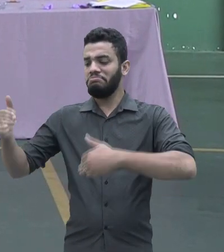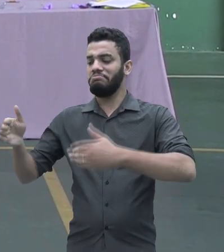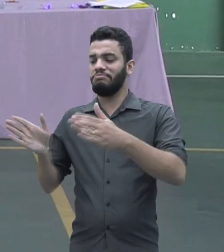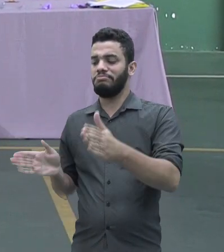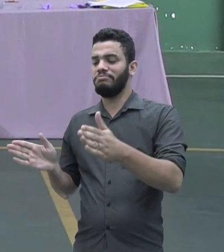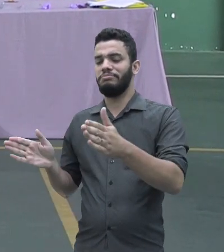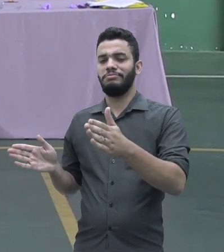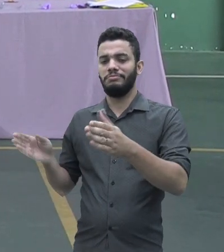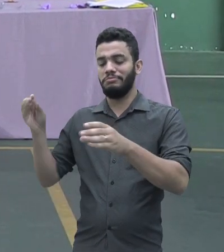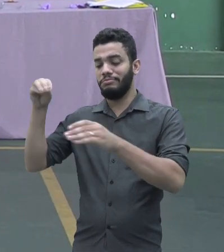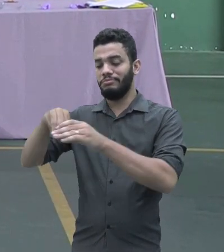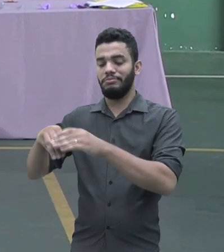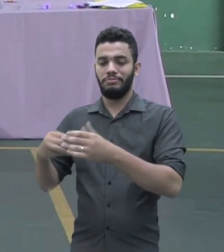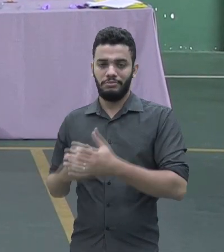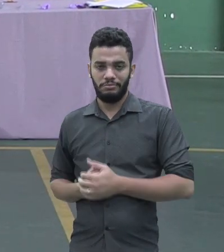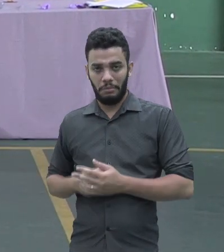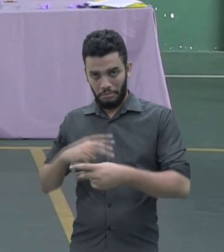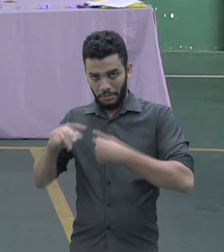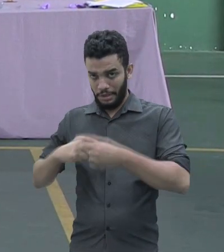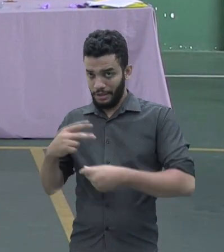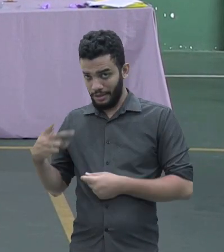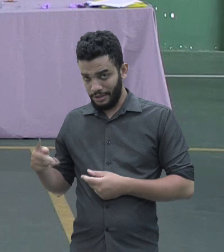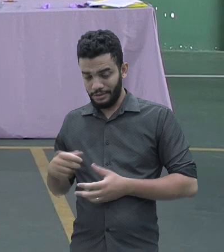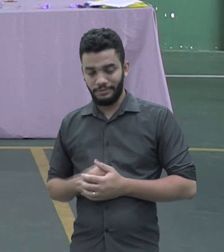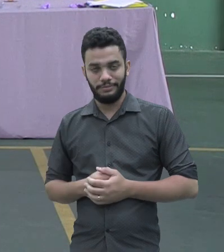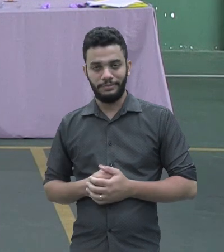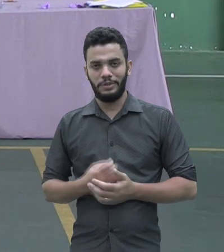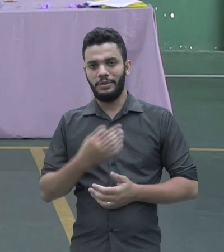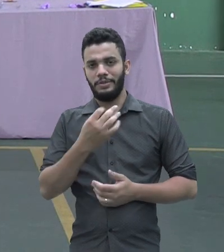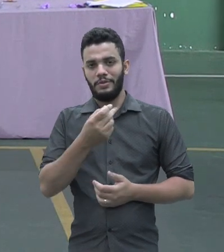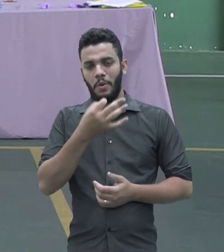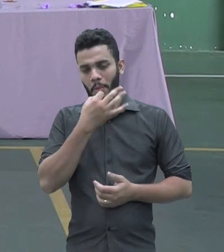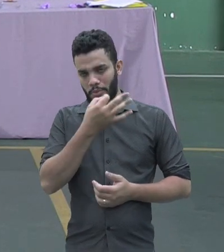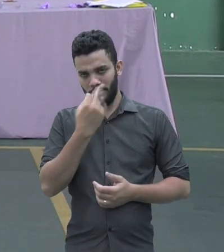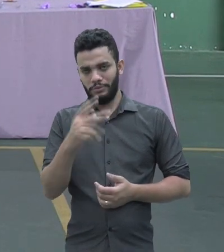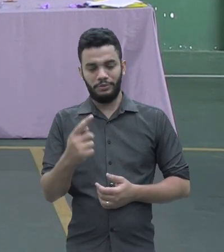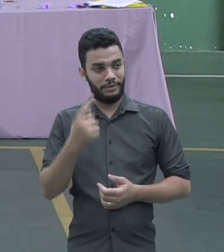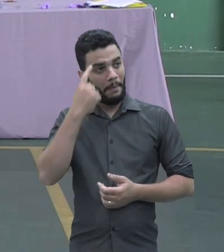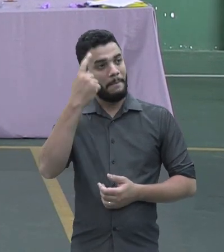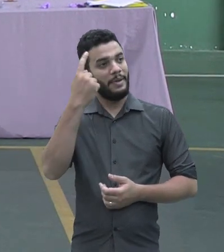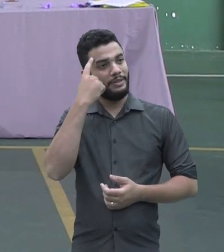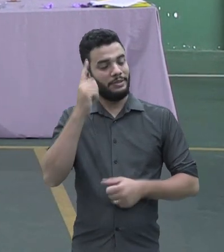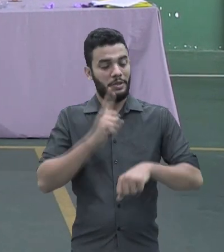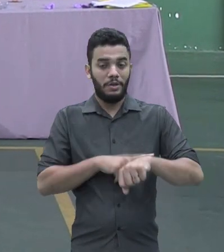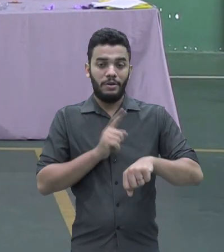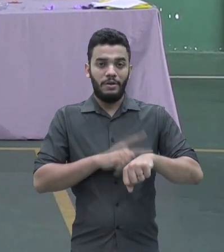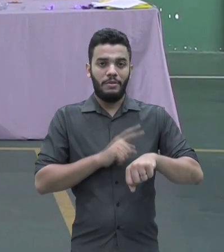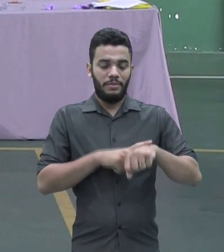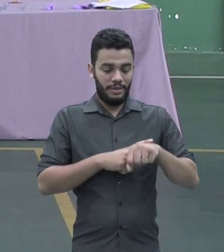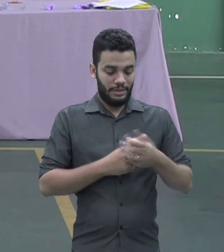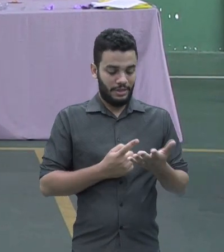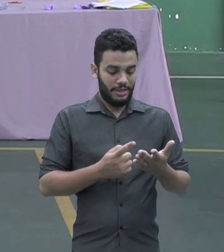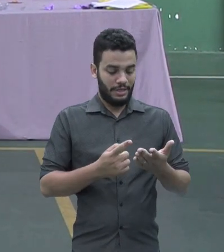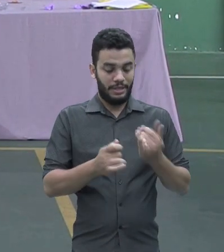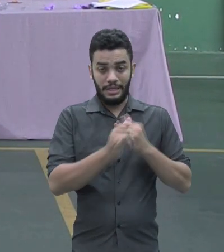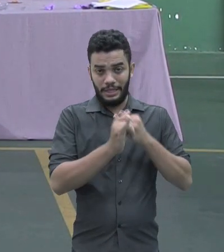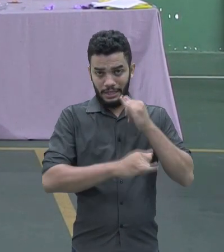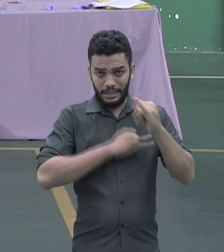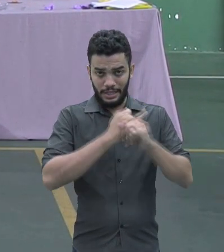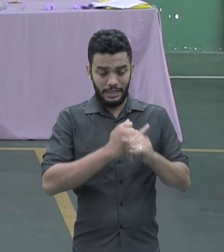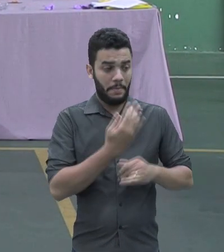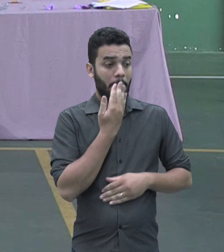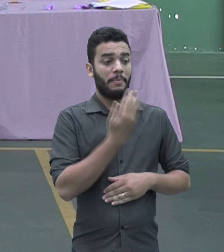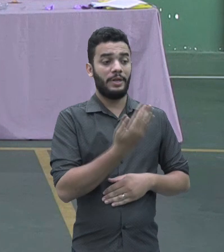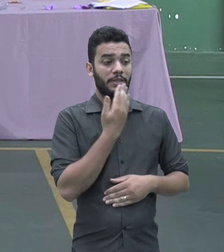chega na porta da nossa casa? Ficamos tão felizes, né? Então imagina a alegria da